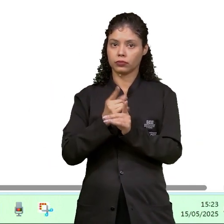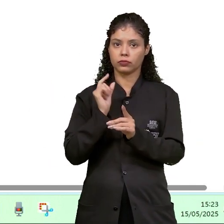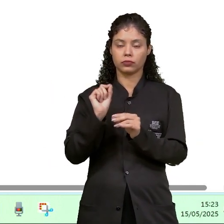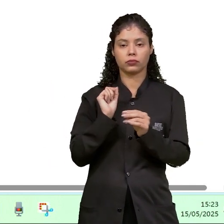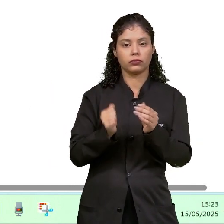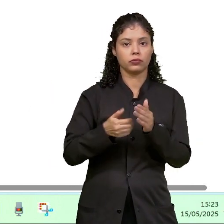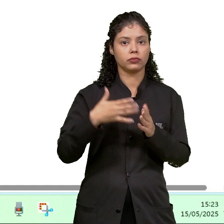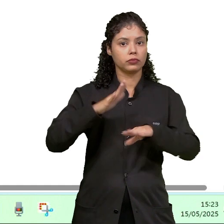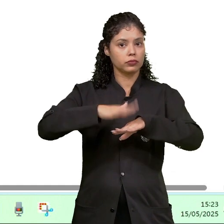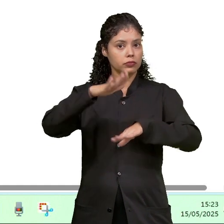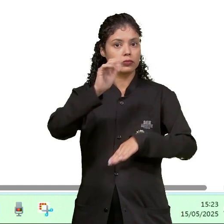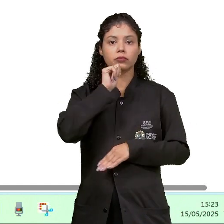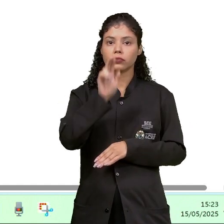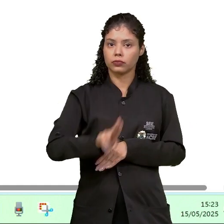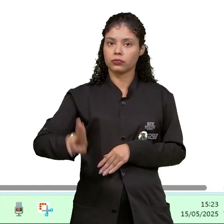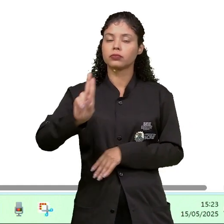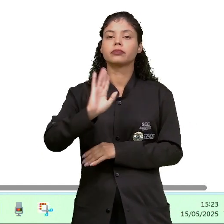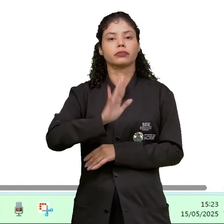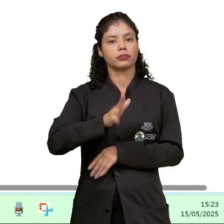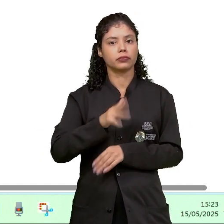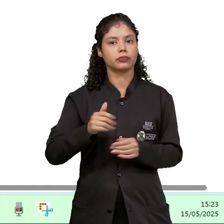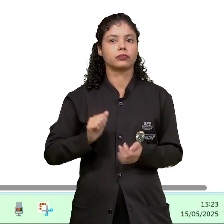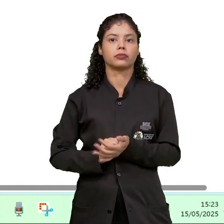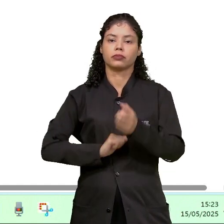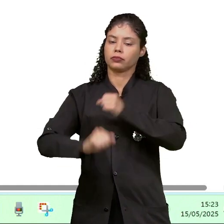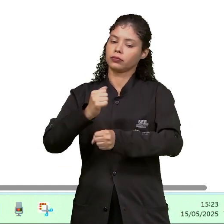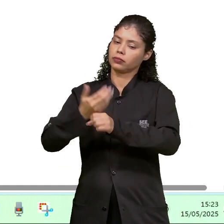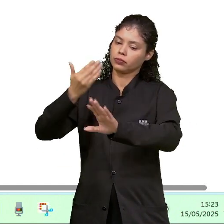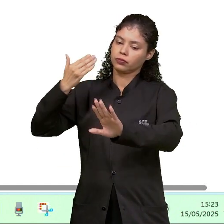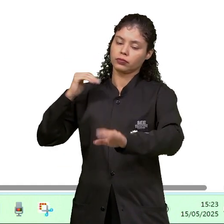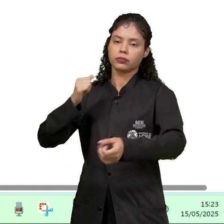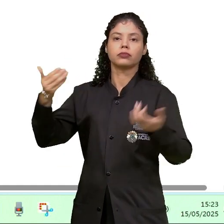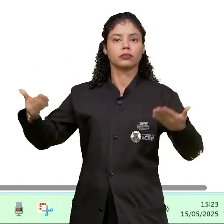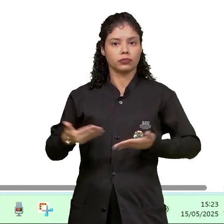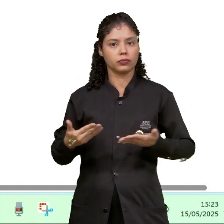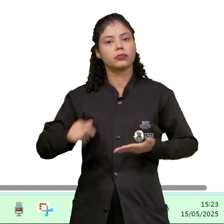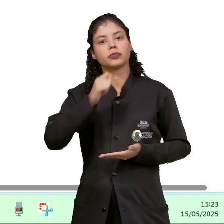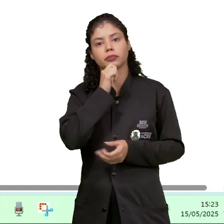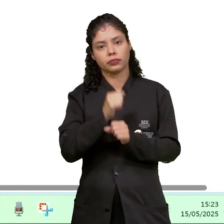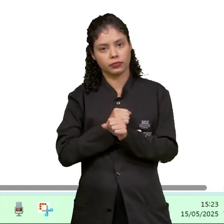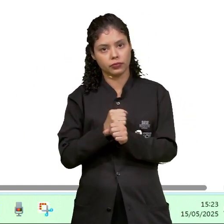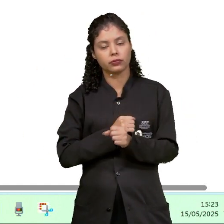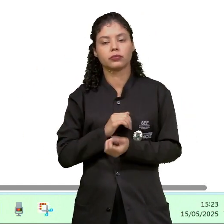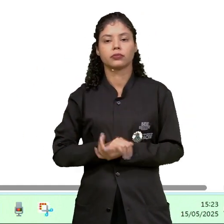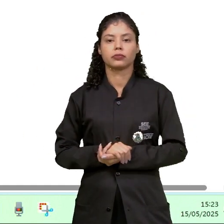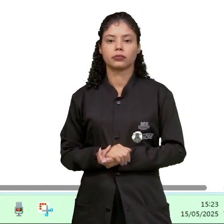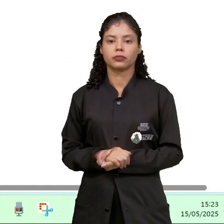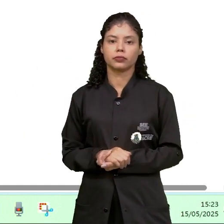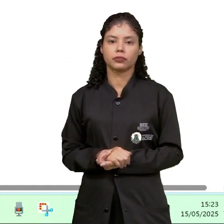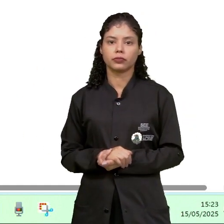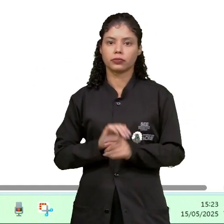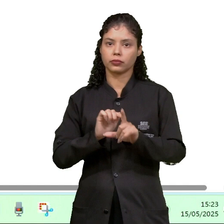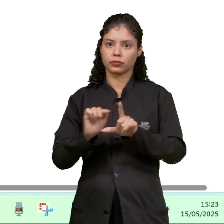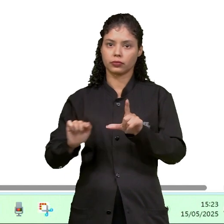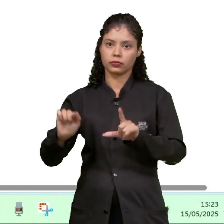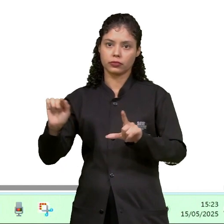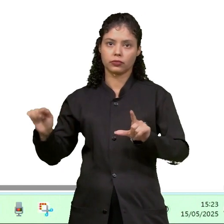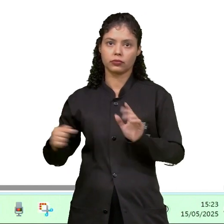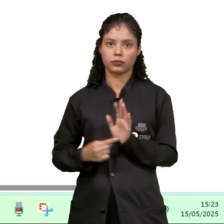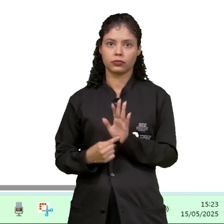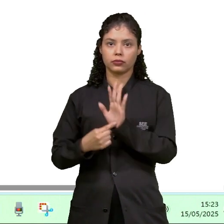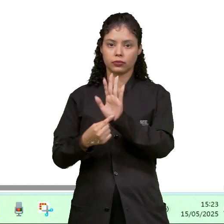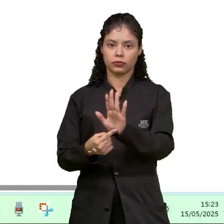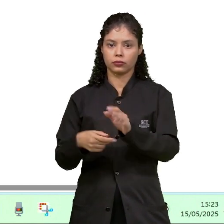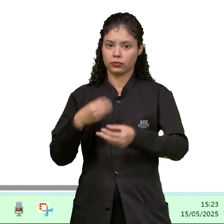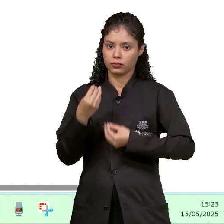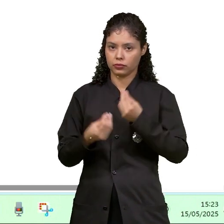muito mais coisas aqui do que você fez nesse ano passado. E o SEI ele tem essa estatística para mostrar